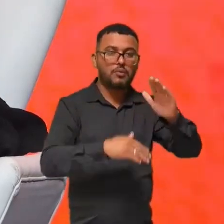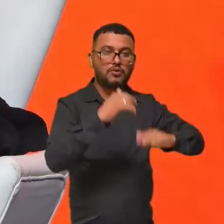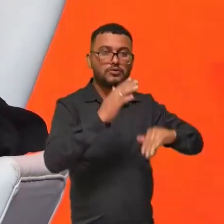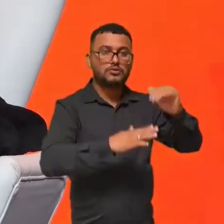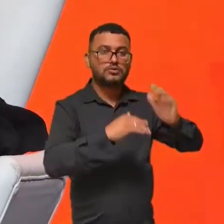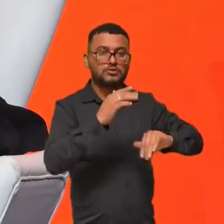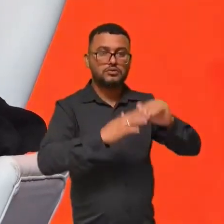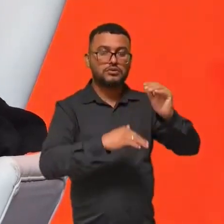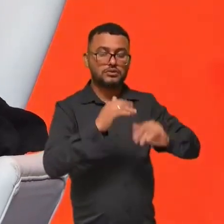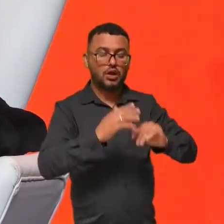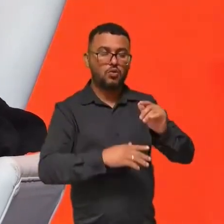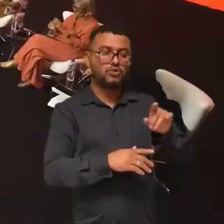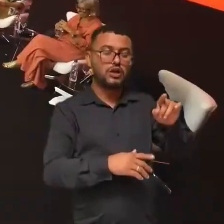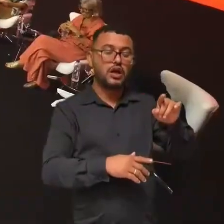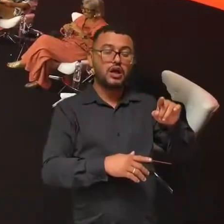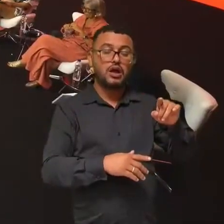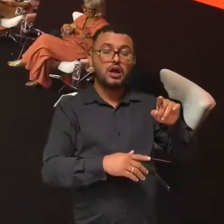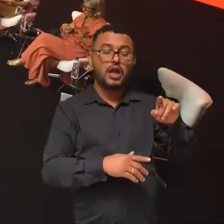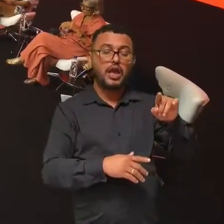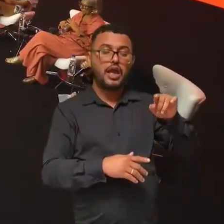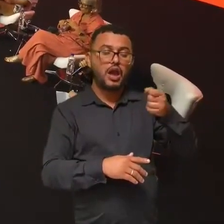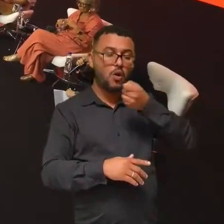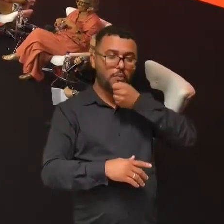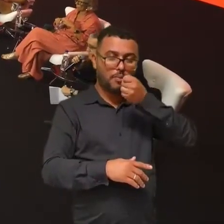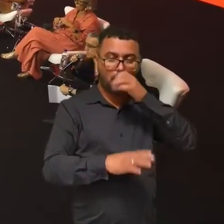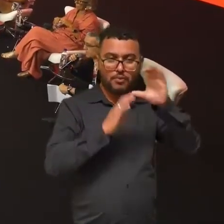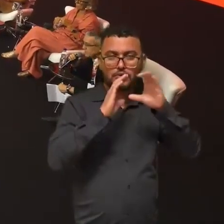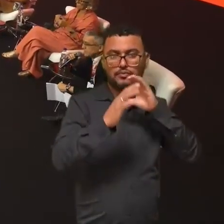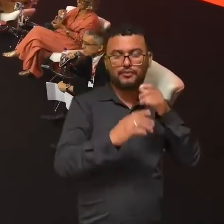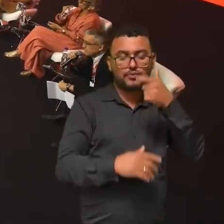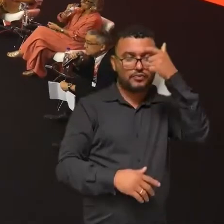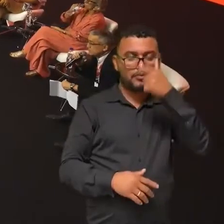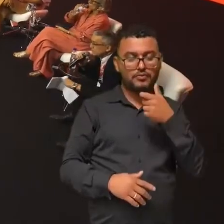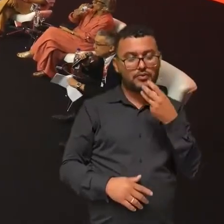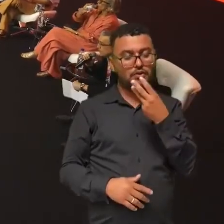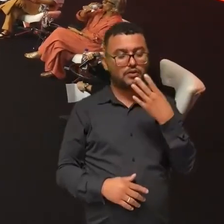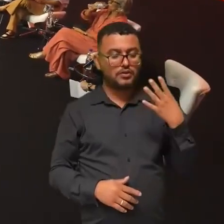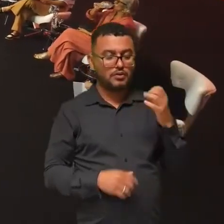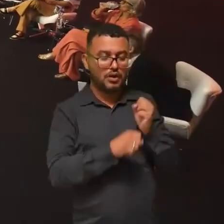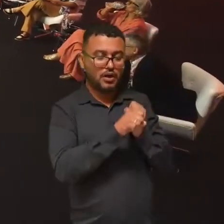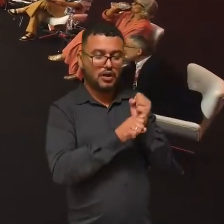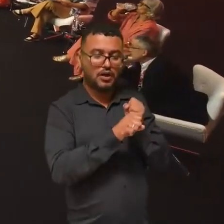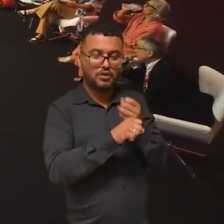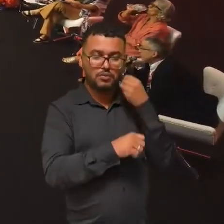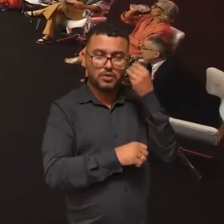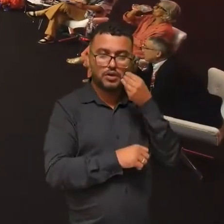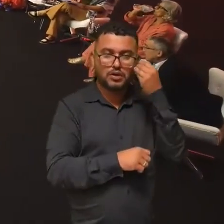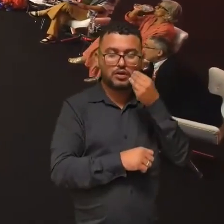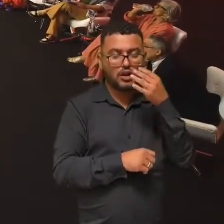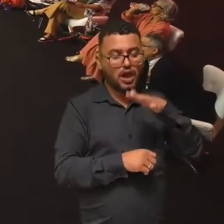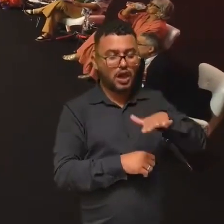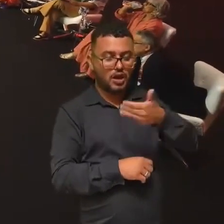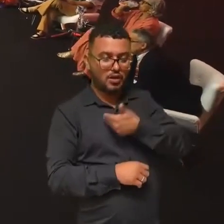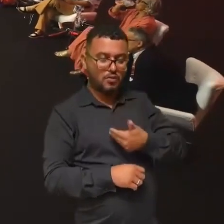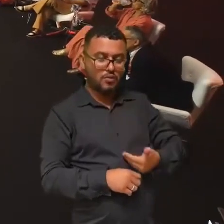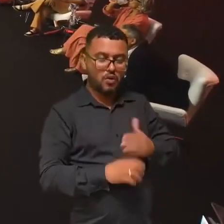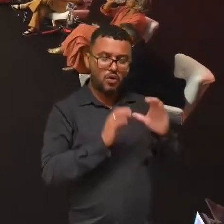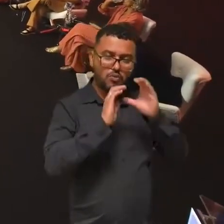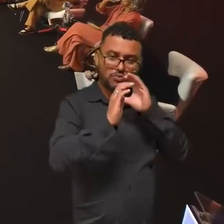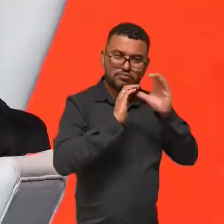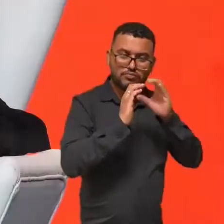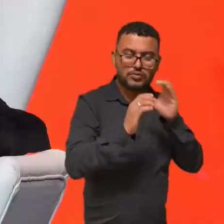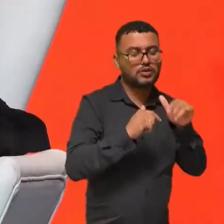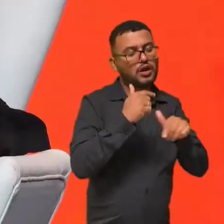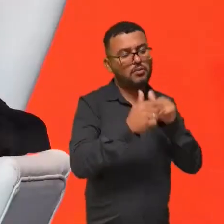trabalho no dia a dia da comunicação. Eu, por exemplo, tenho 34 anos de experiência no serviço público, trabalhando em comunicação. Eu trabalhei 9 anos